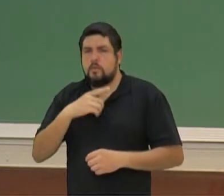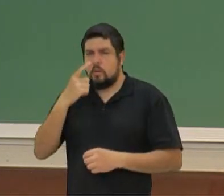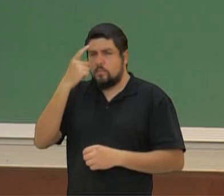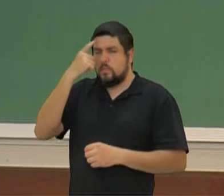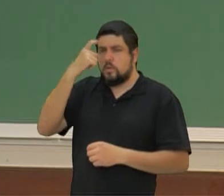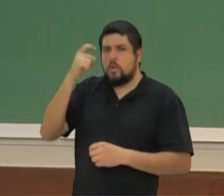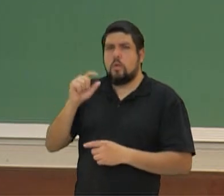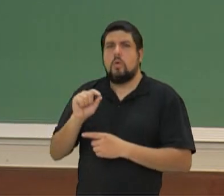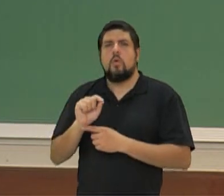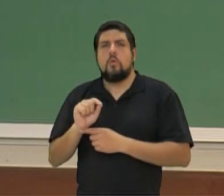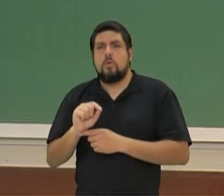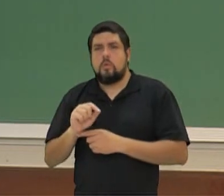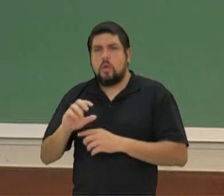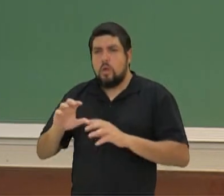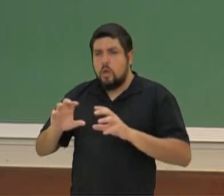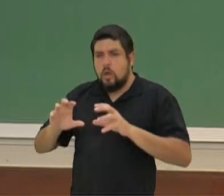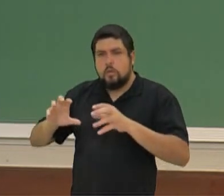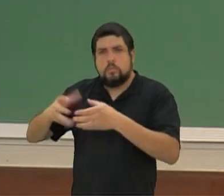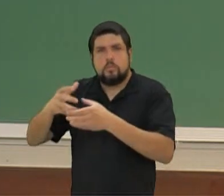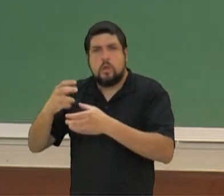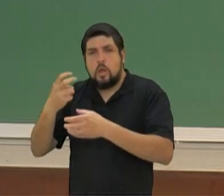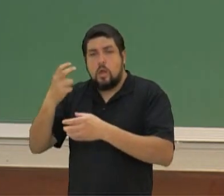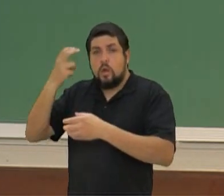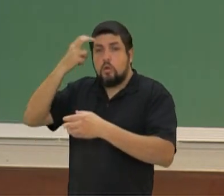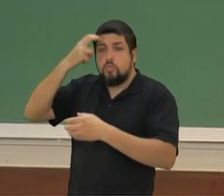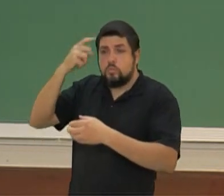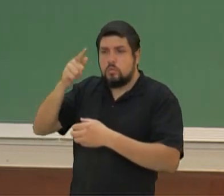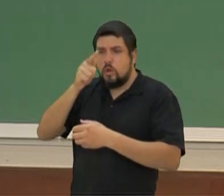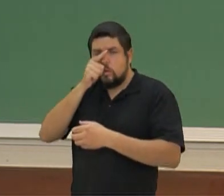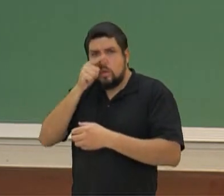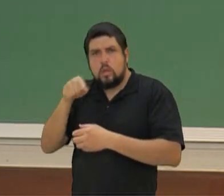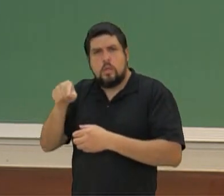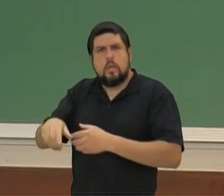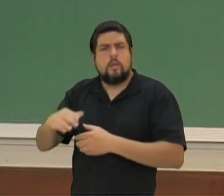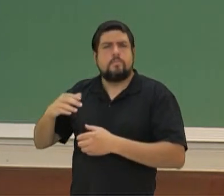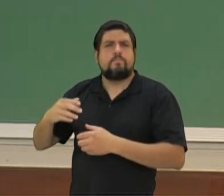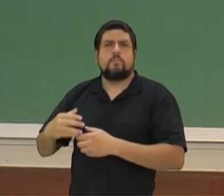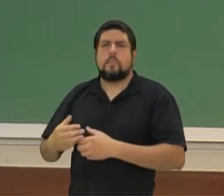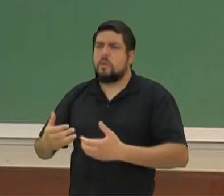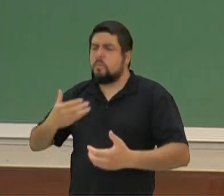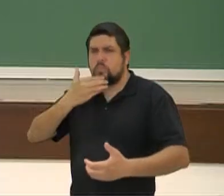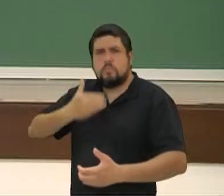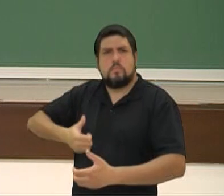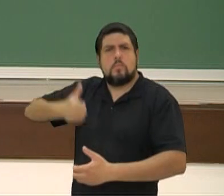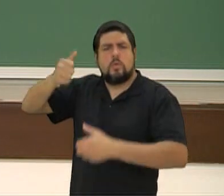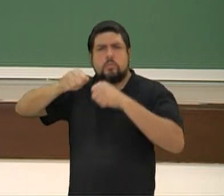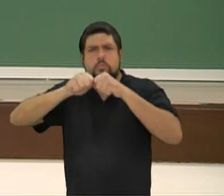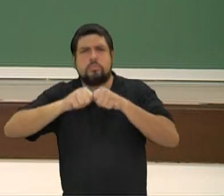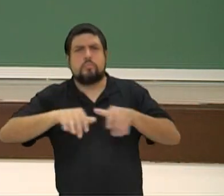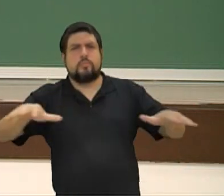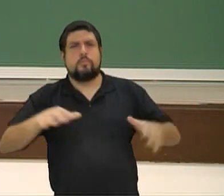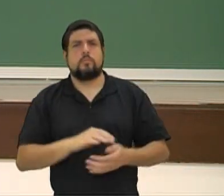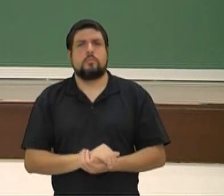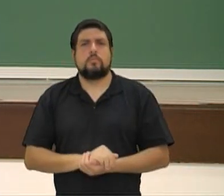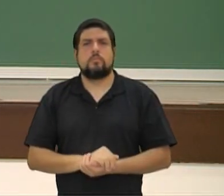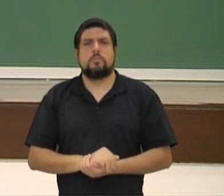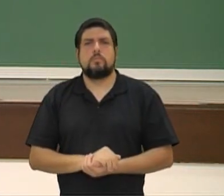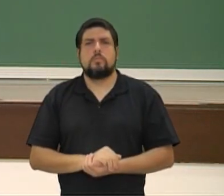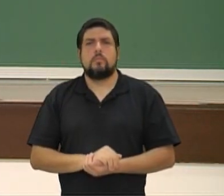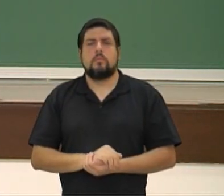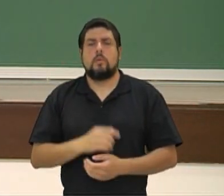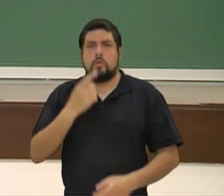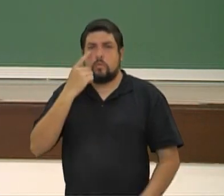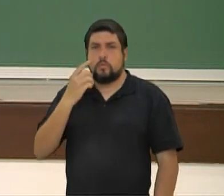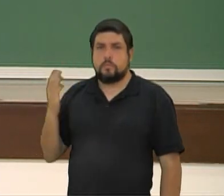de achar que a cultura grega deveria ser o modelo de civilização para vários lugares. Aqui você tem o Alexandre Grande,